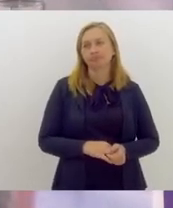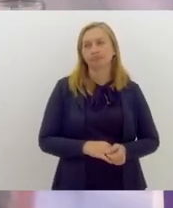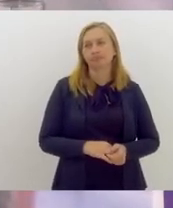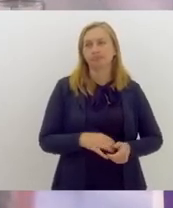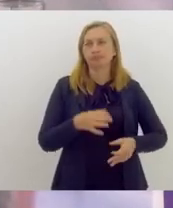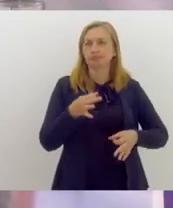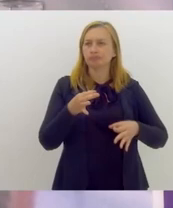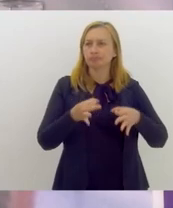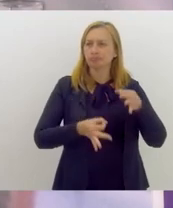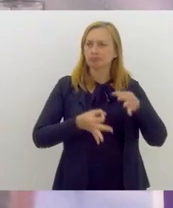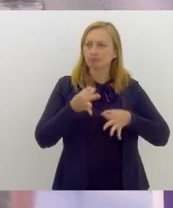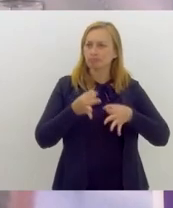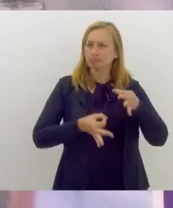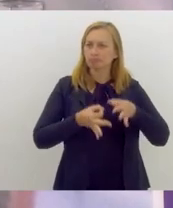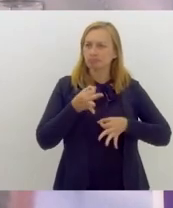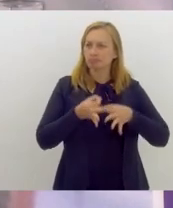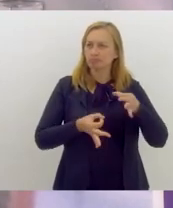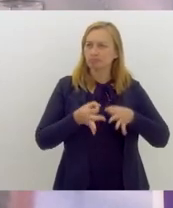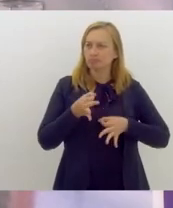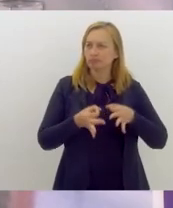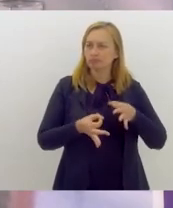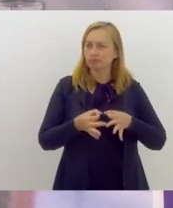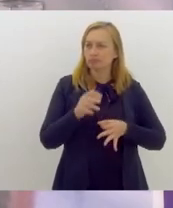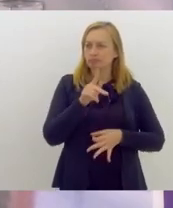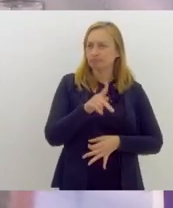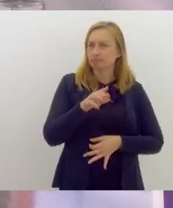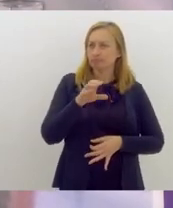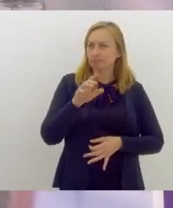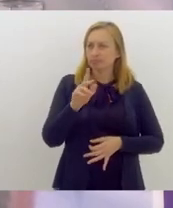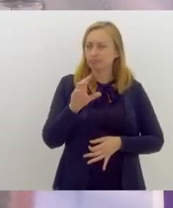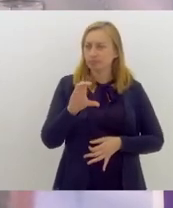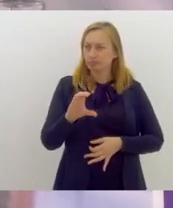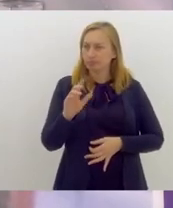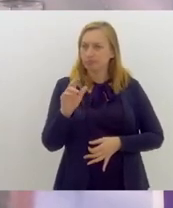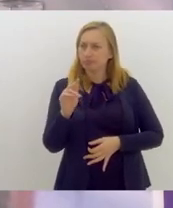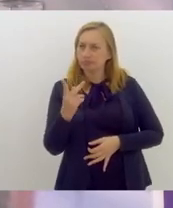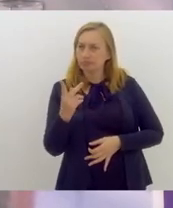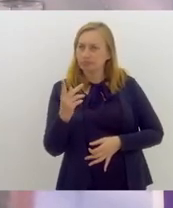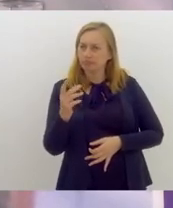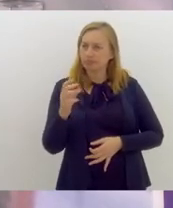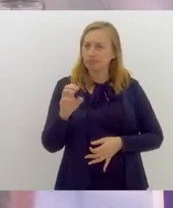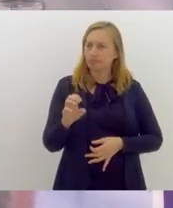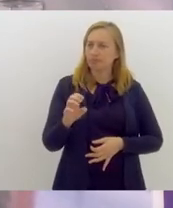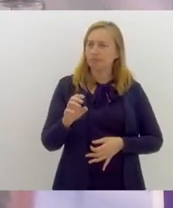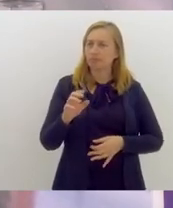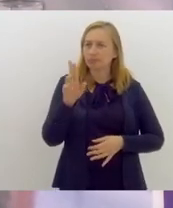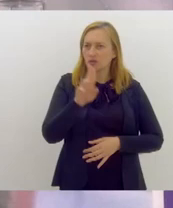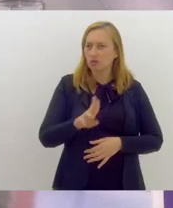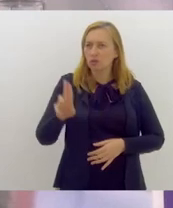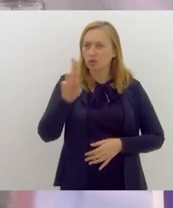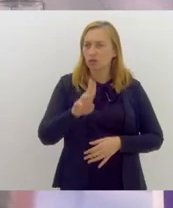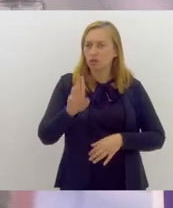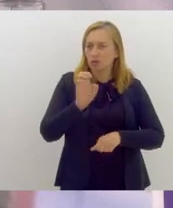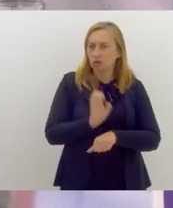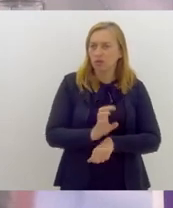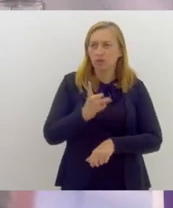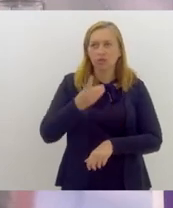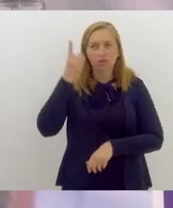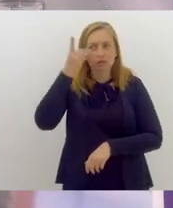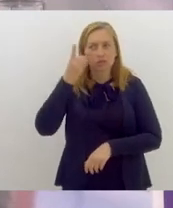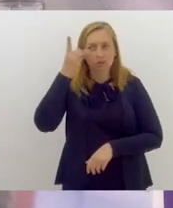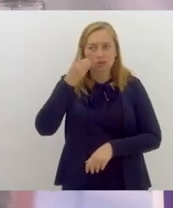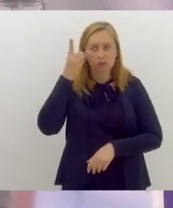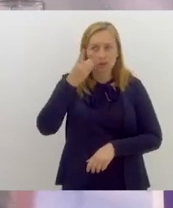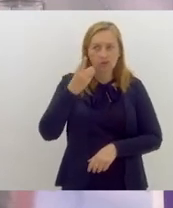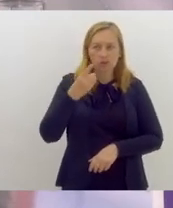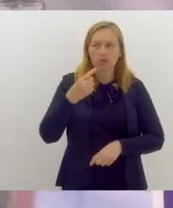juridicidade a maioria dos pc Caps seja licenciamento da União ou do Estado deputada eles não passam pelo órgão gestor